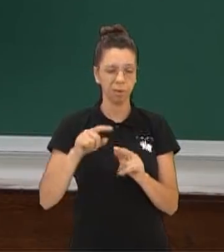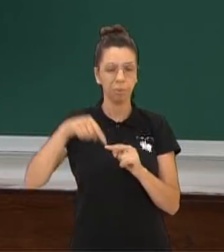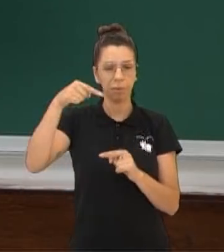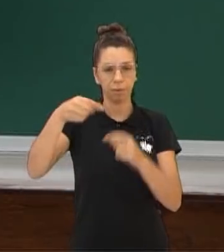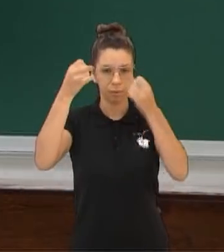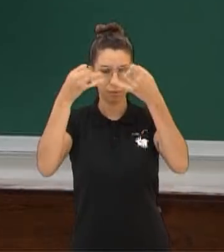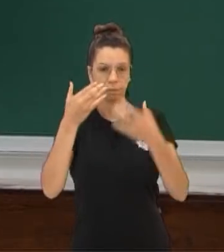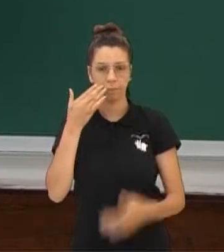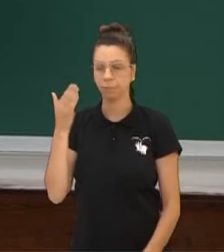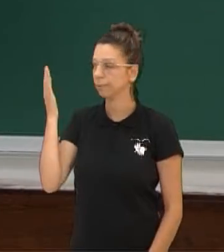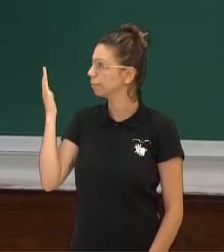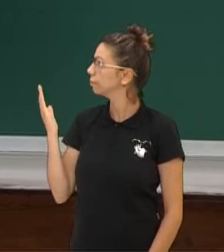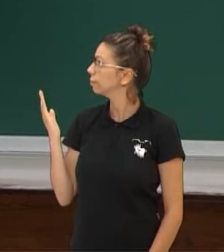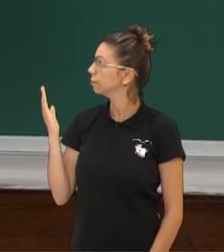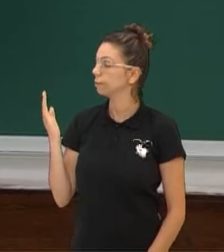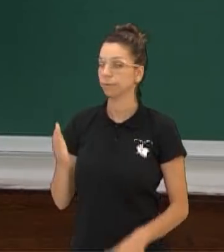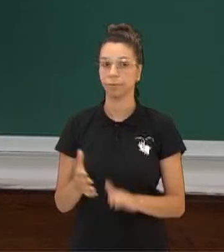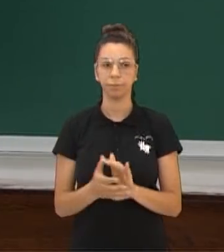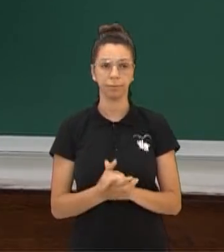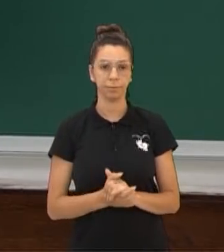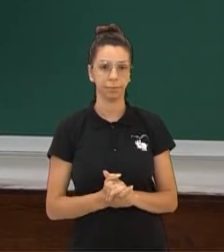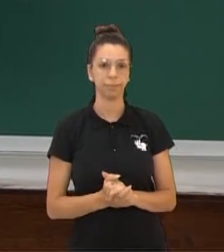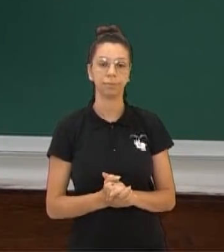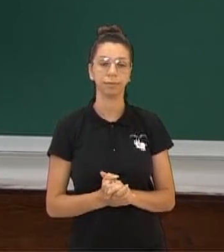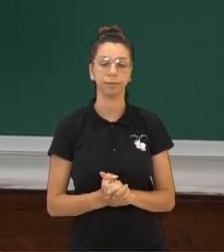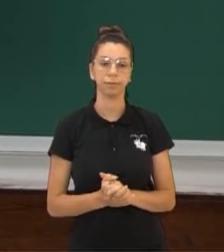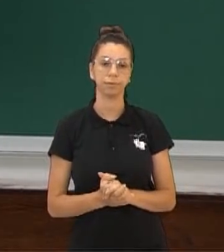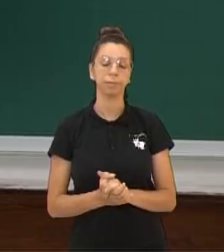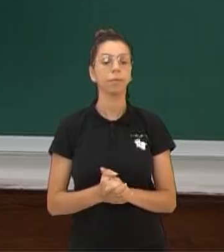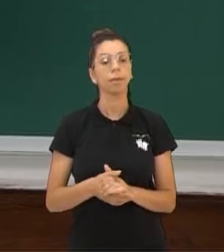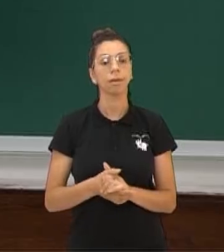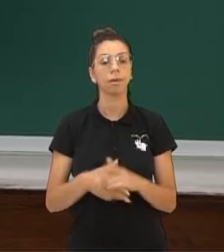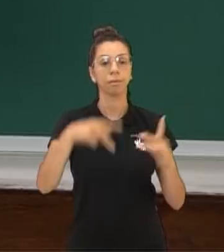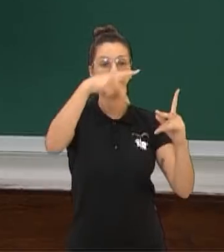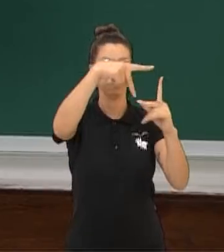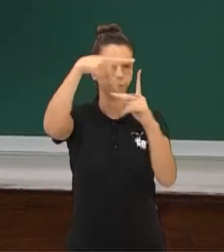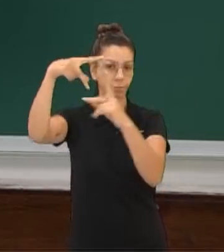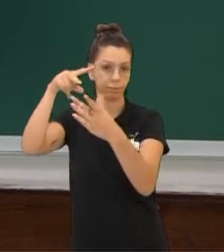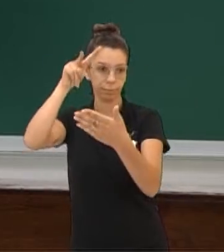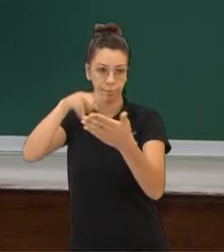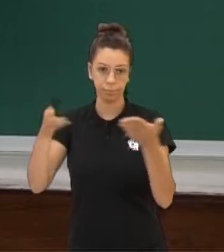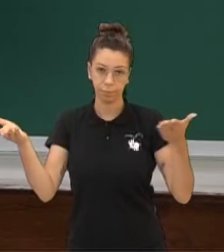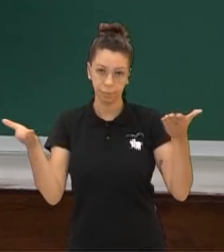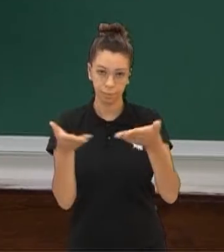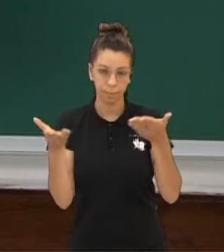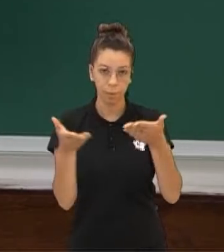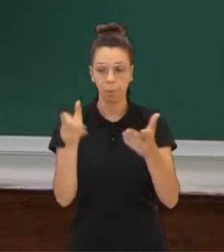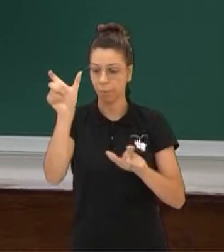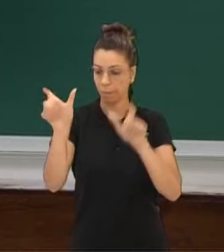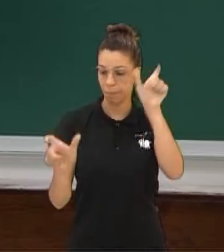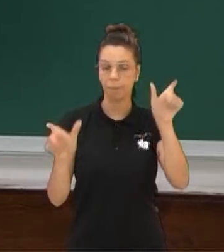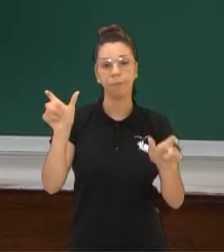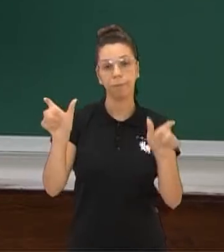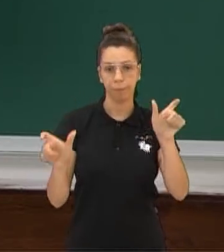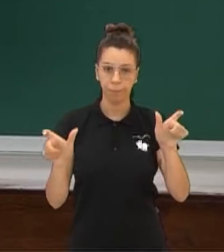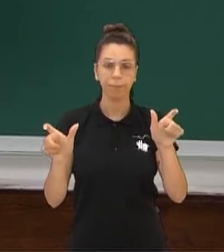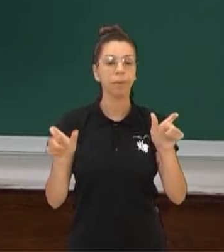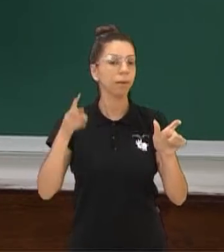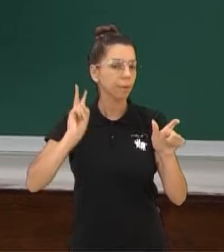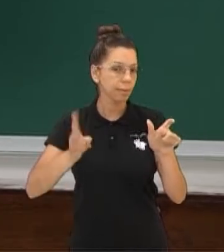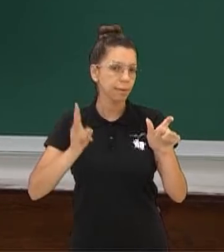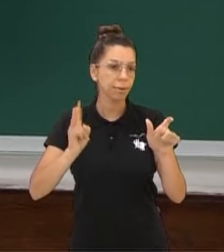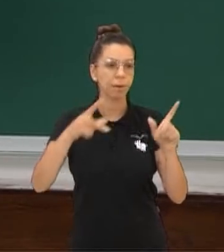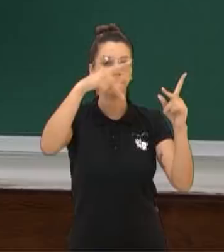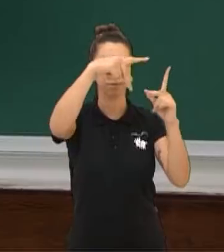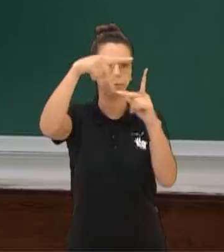slide. Então nós temos aqui a tirinha, que nós vamos ler agora. Esses são os 2 personagens que aparecem sempre em